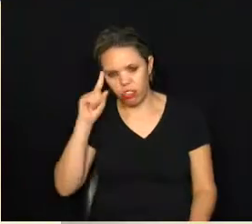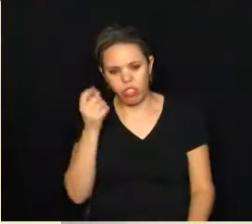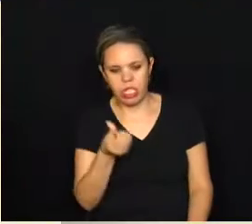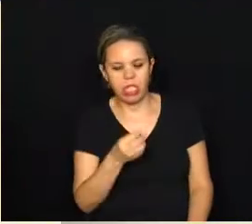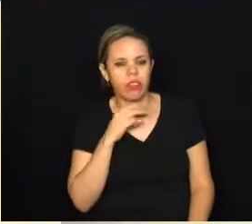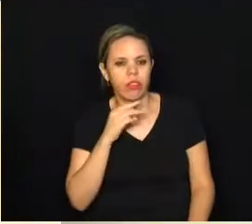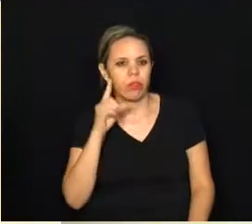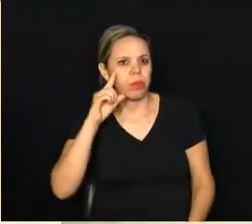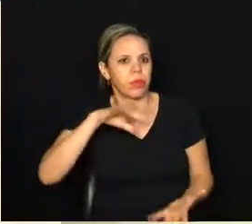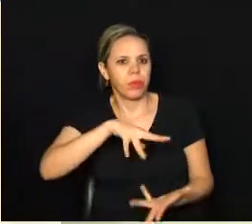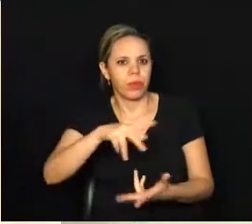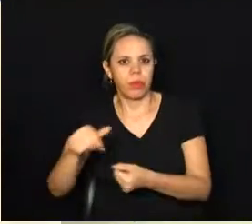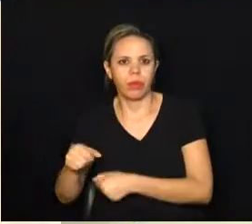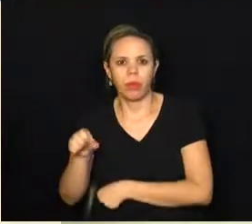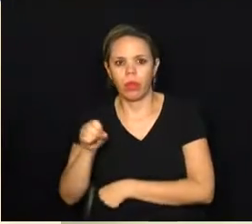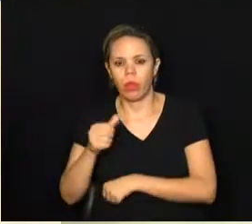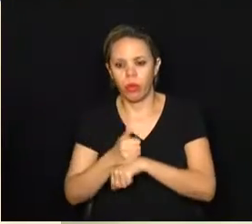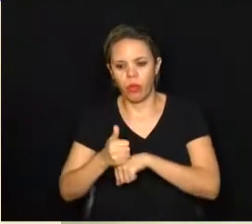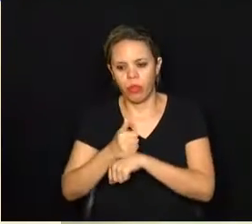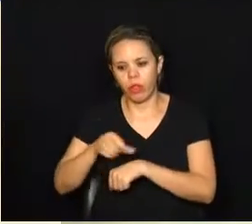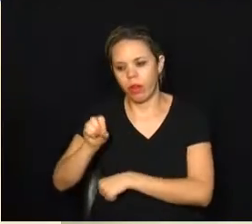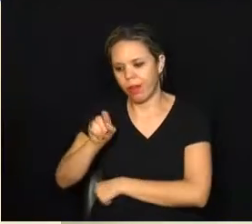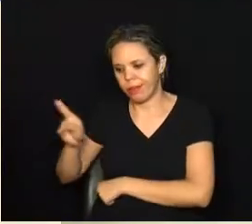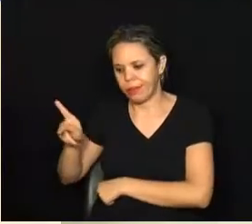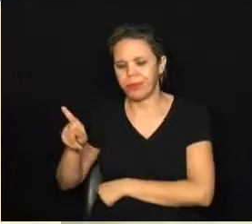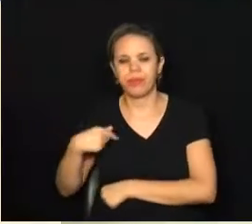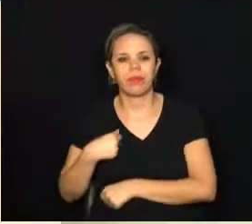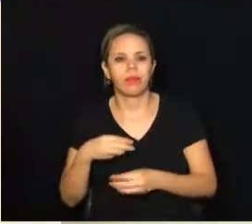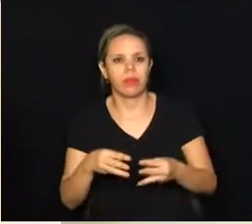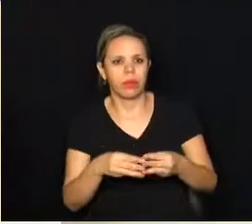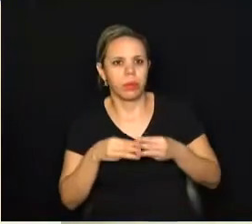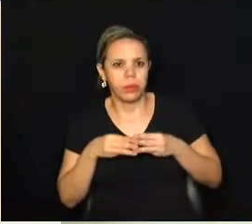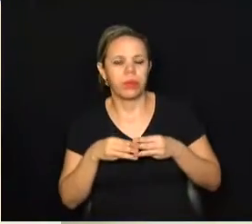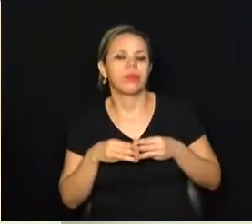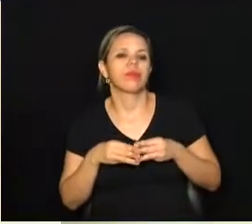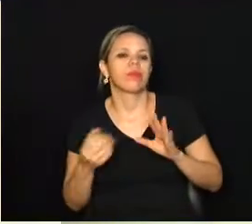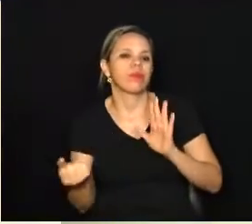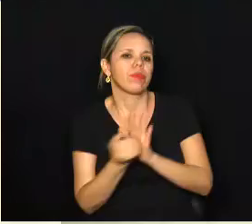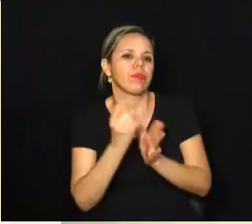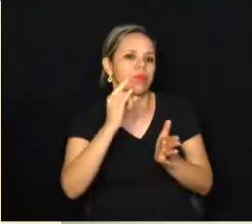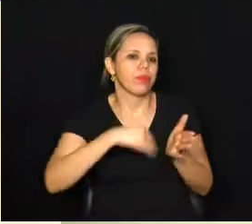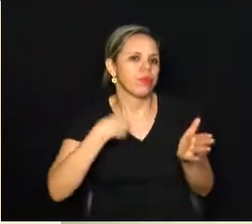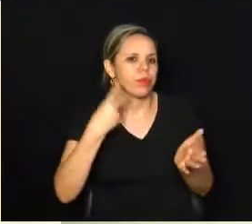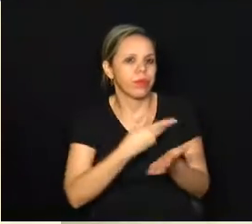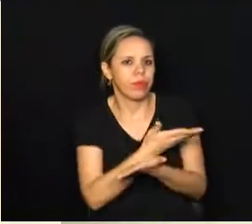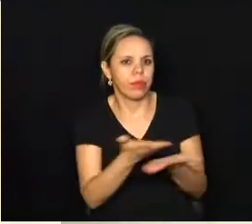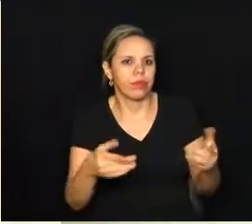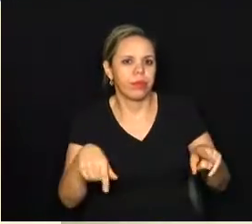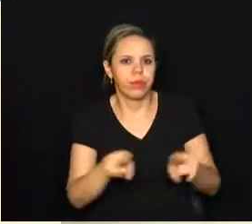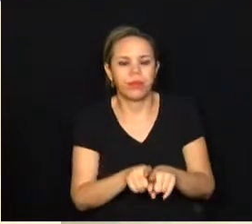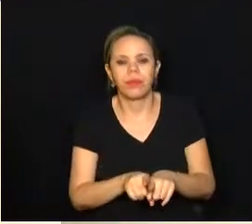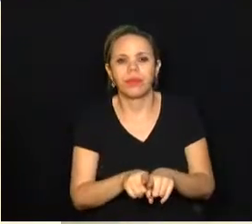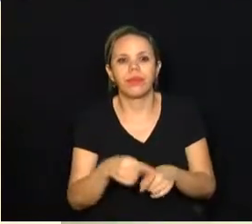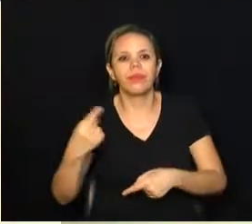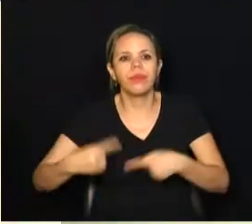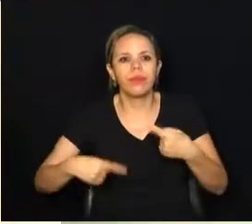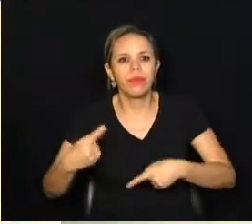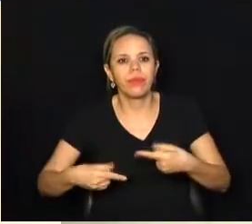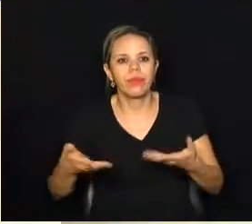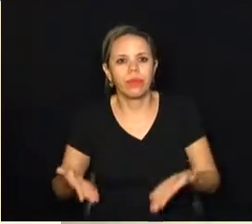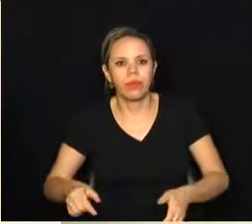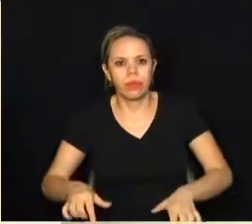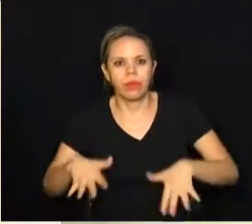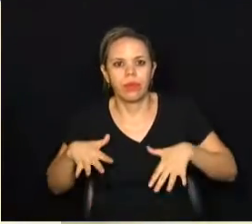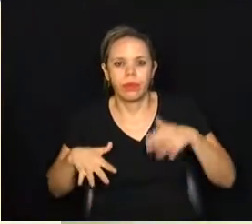Dia Mundial do Optometrista. E as moções protocoladas pelos parlamentares também foram discutidas aqui no